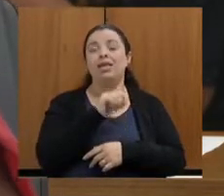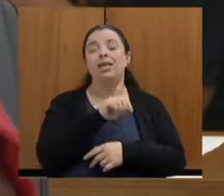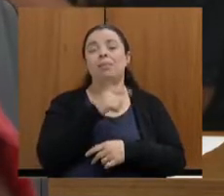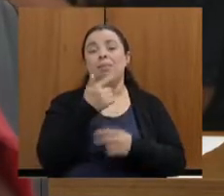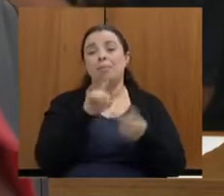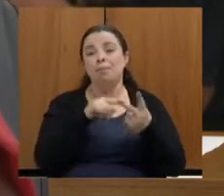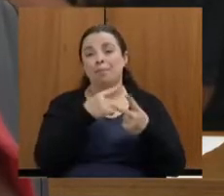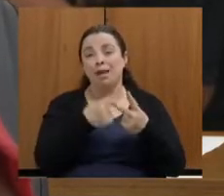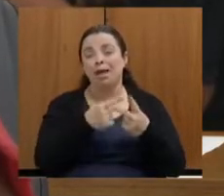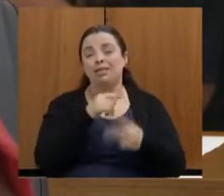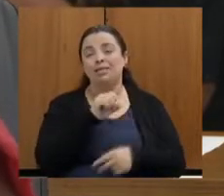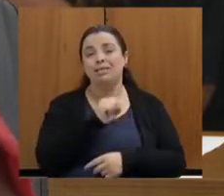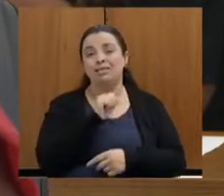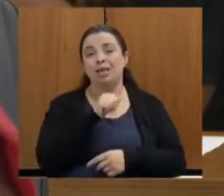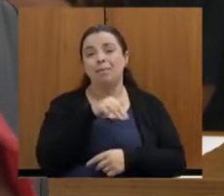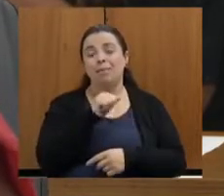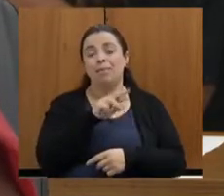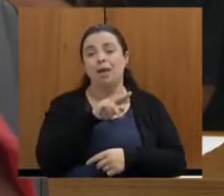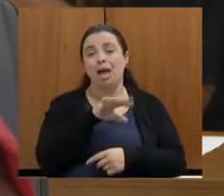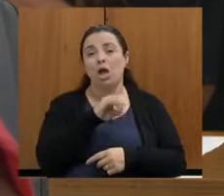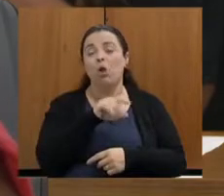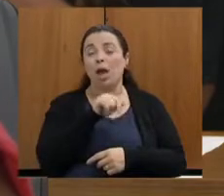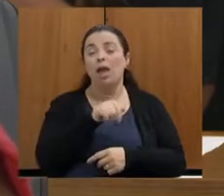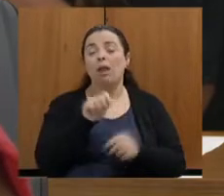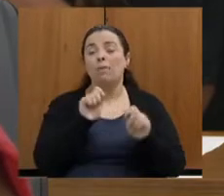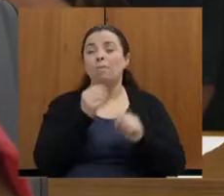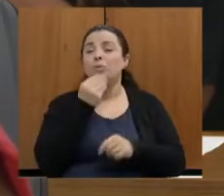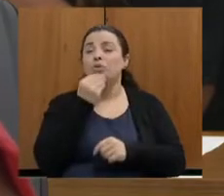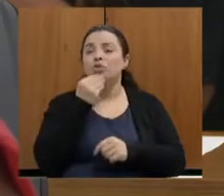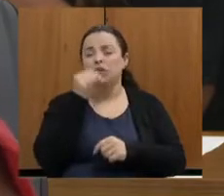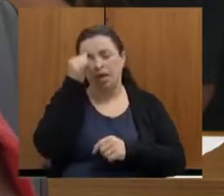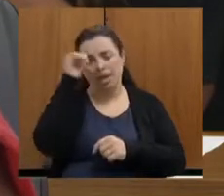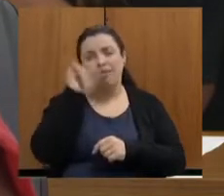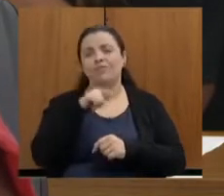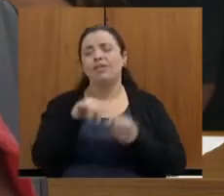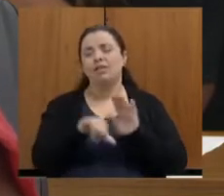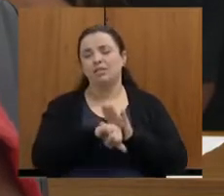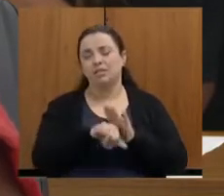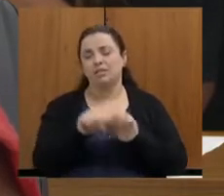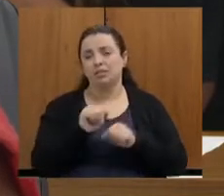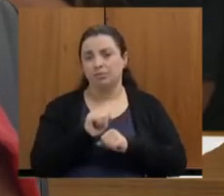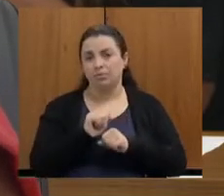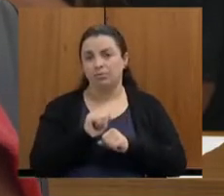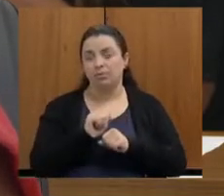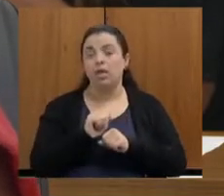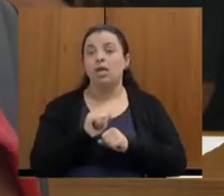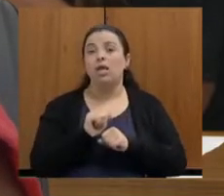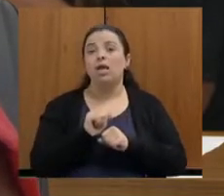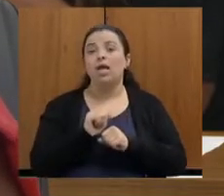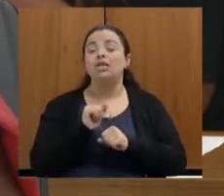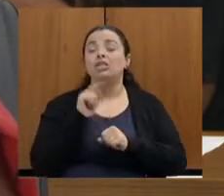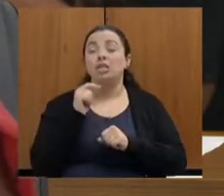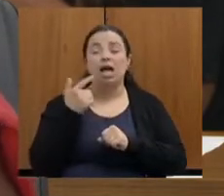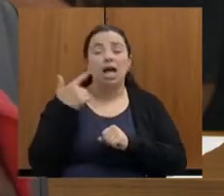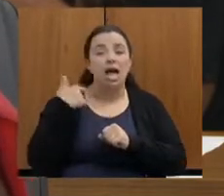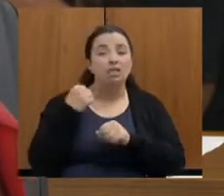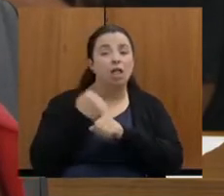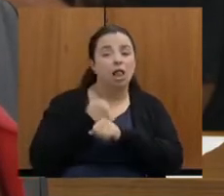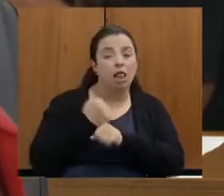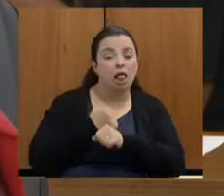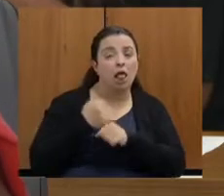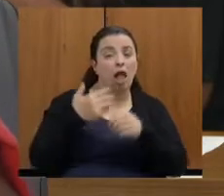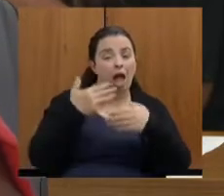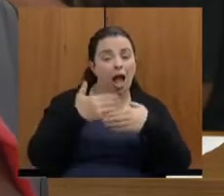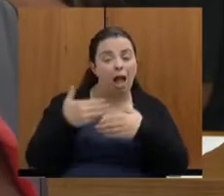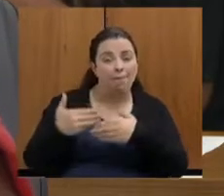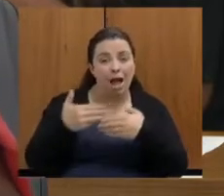esse desde 2007 desde a construção da barragem a gente já tem hoje relatos notícias